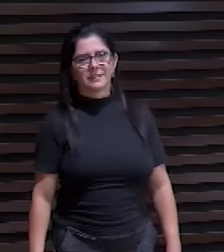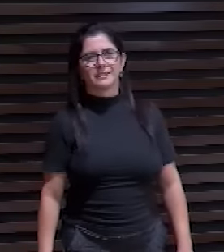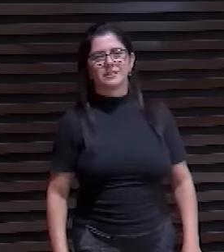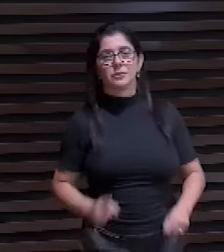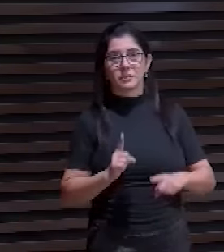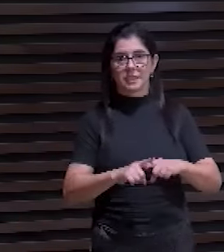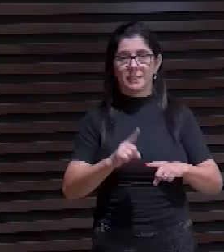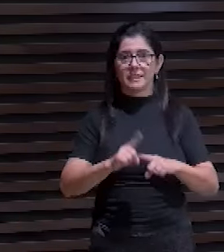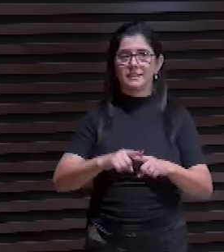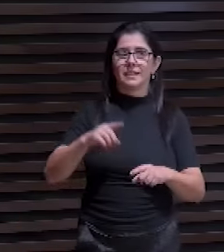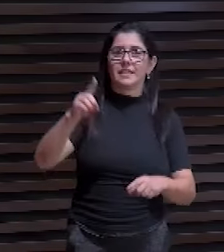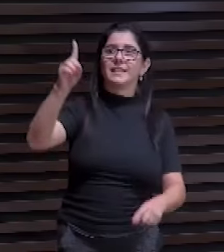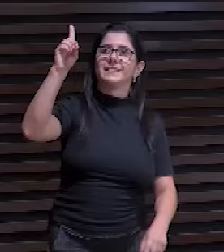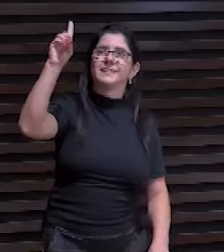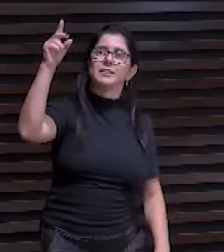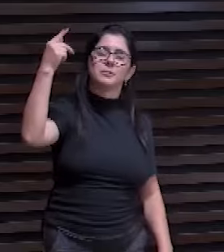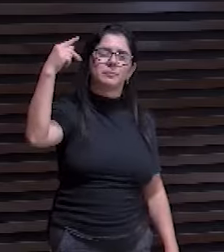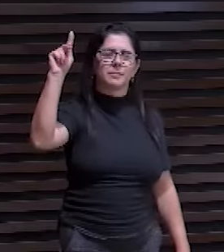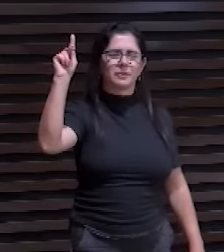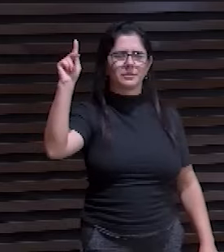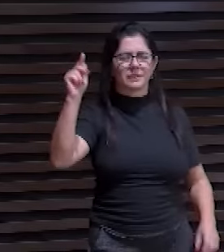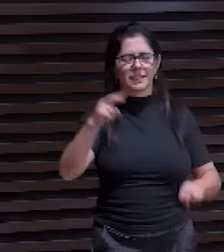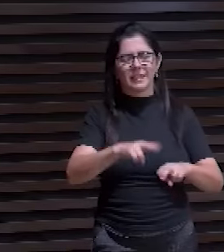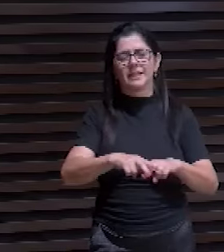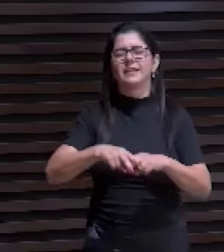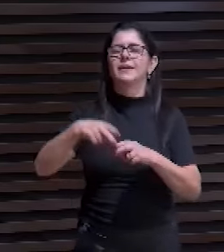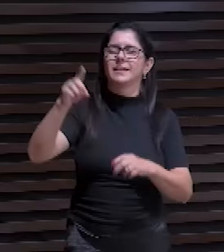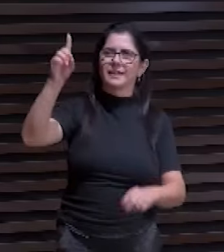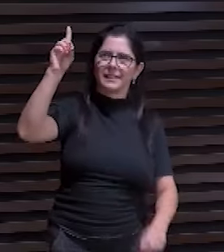coisas, porque dele, por